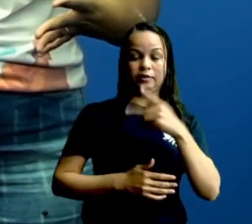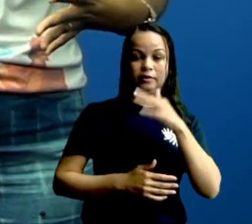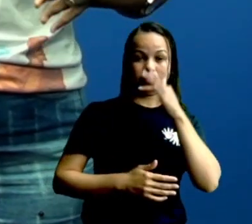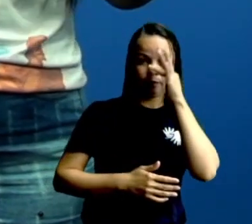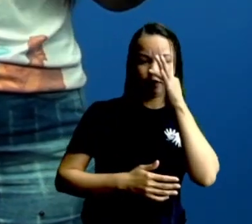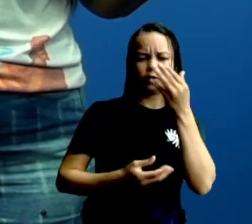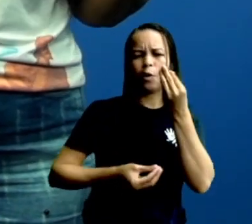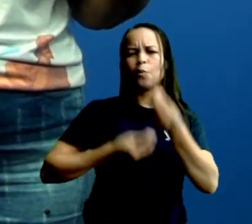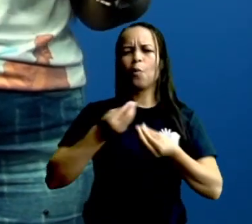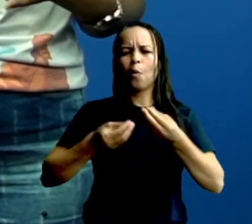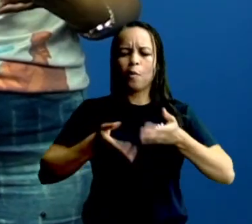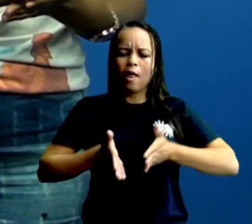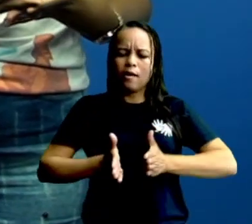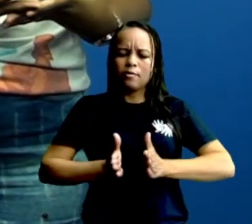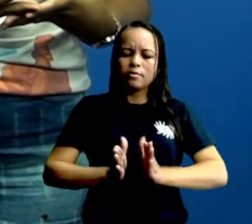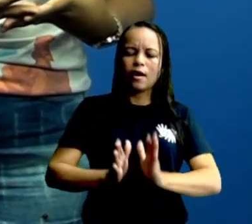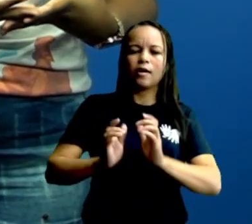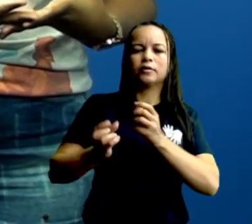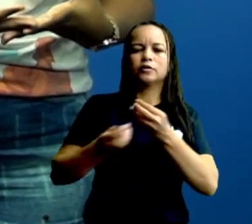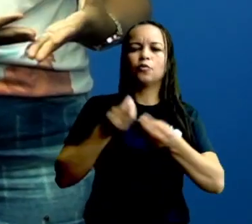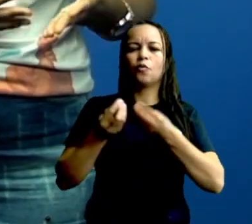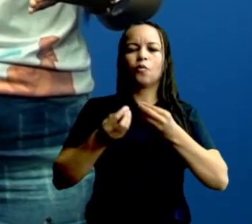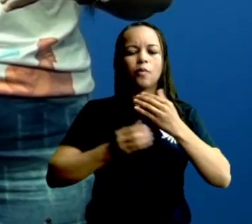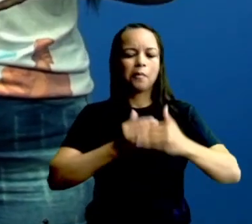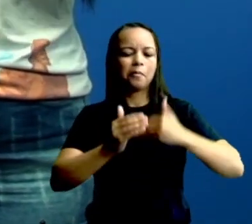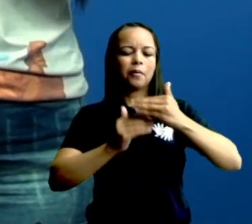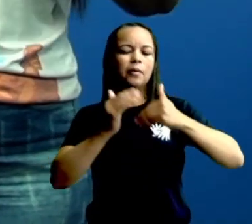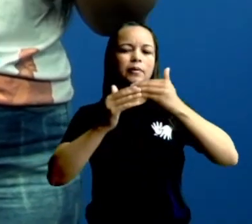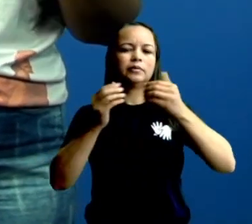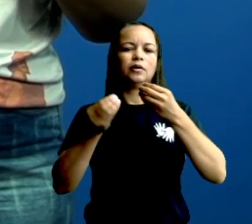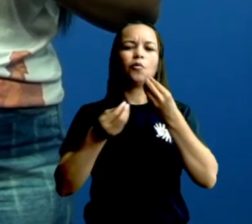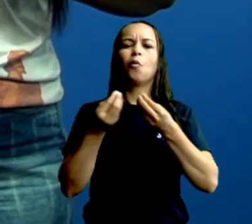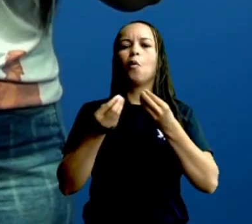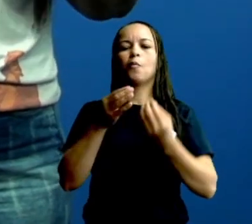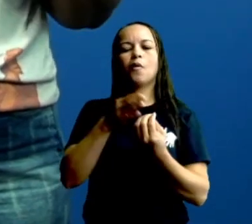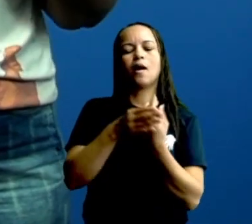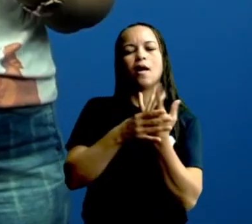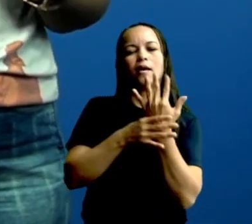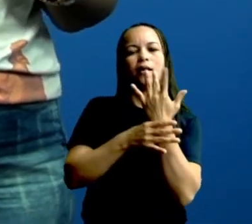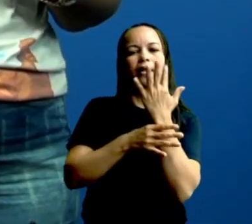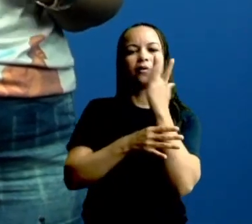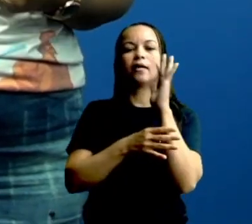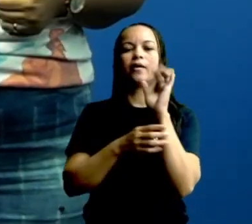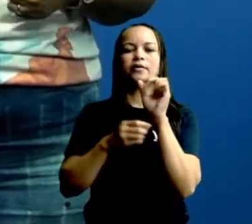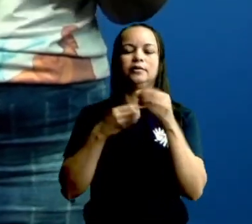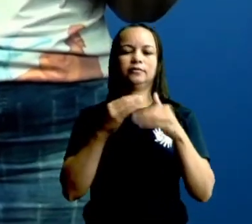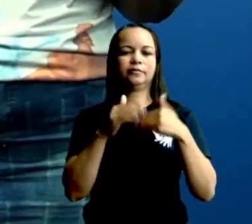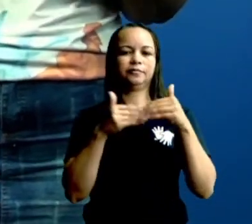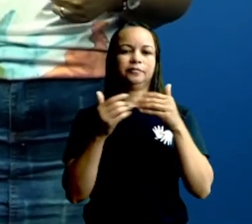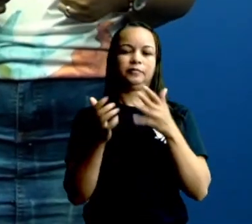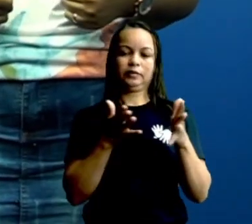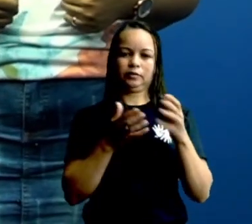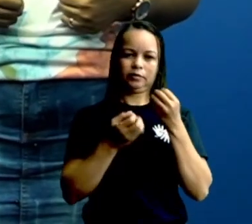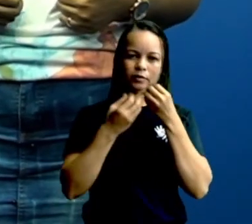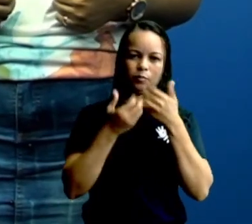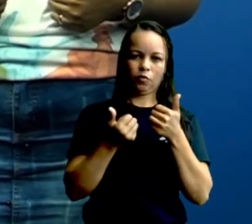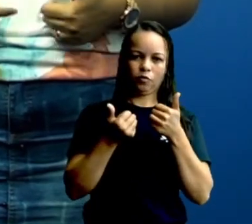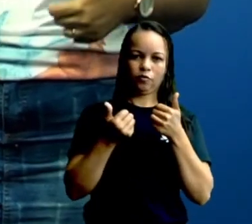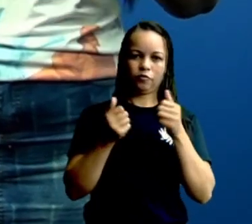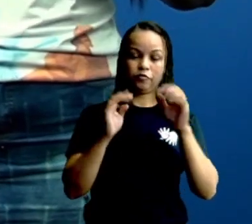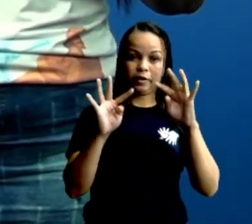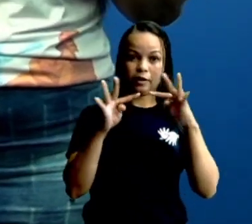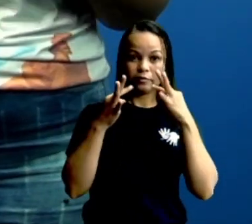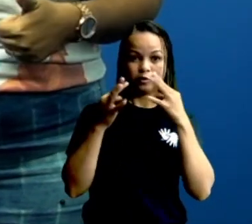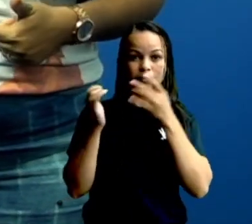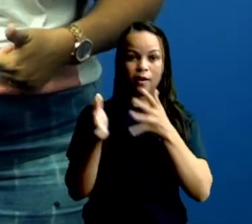elas nascem, o que é feito para que ela se reproduza, como ela cresce, se desenvolve, tá bom? Então fica ligadinho, tá